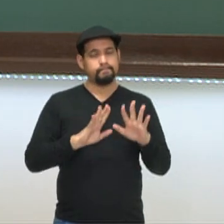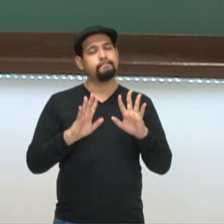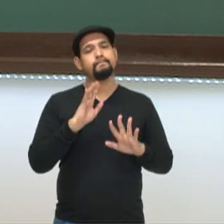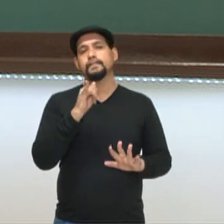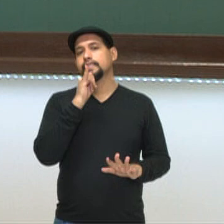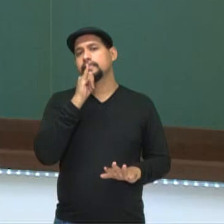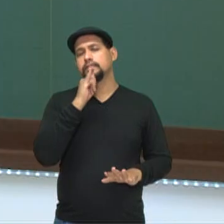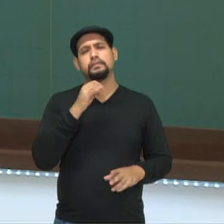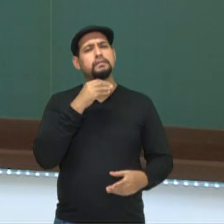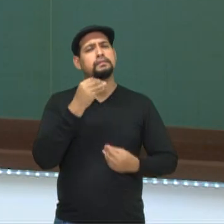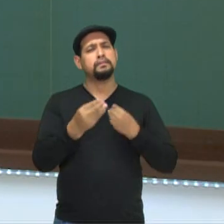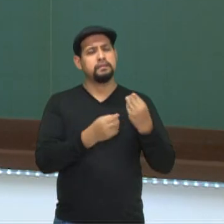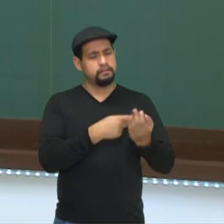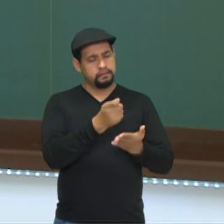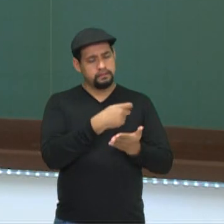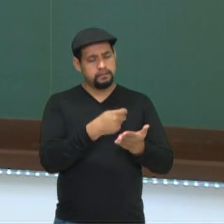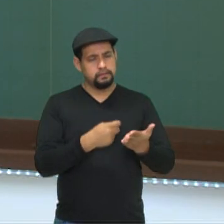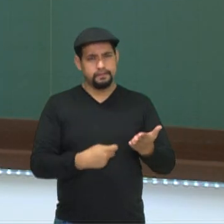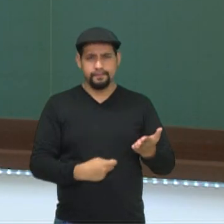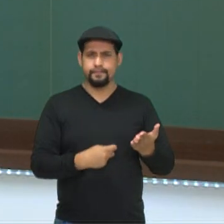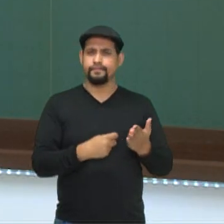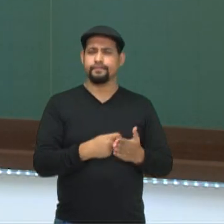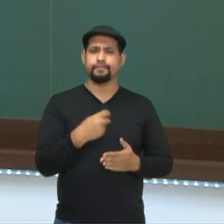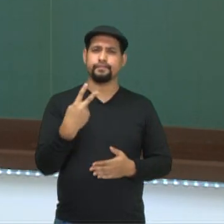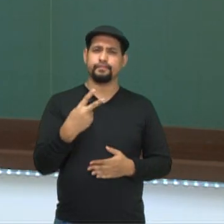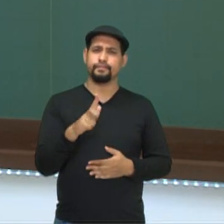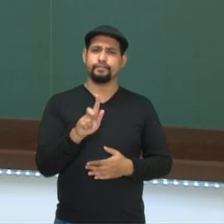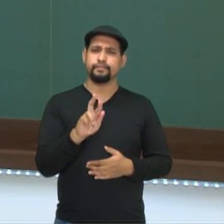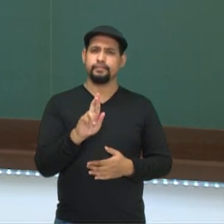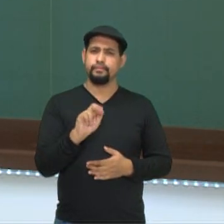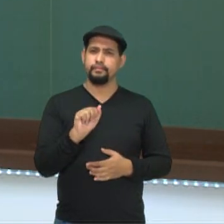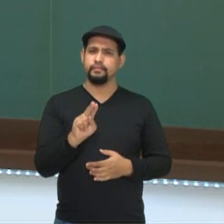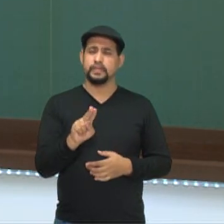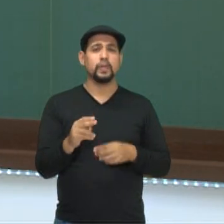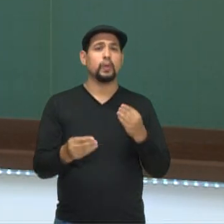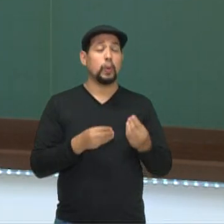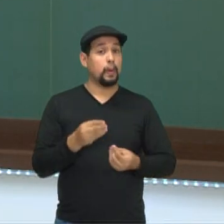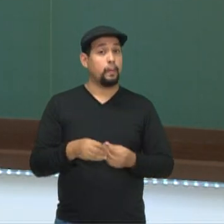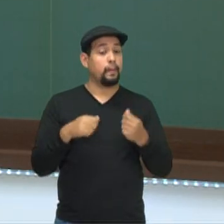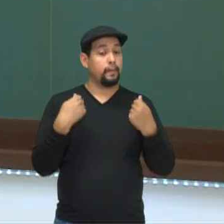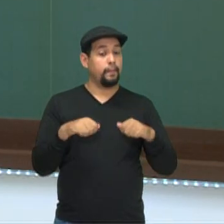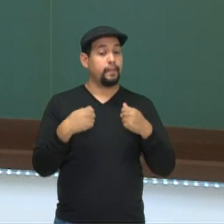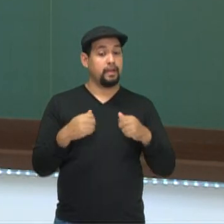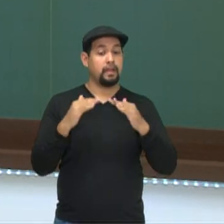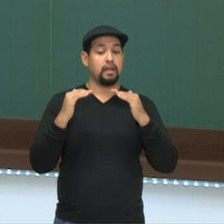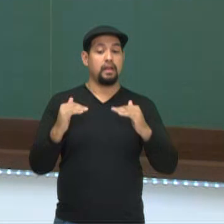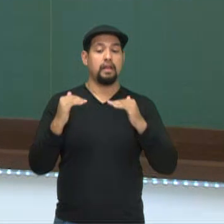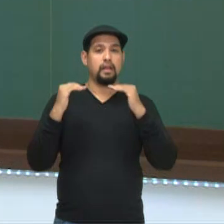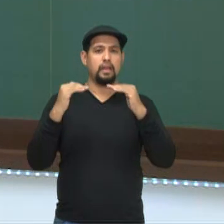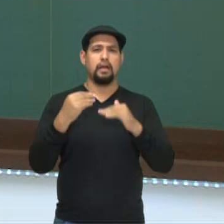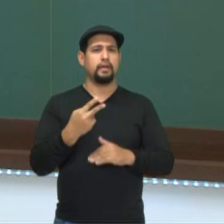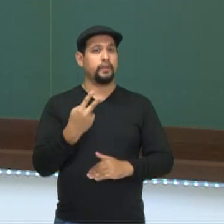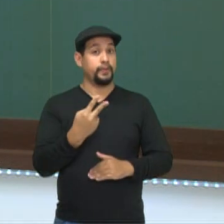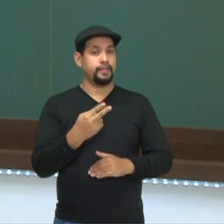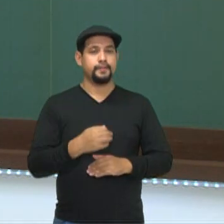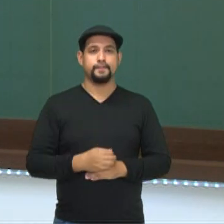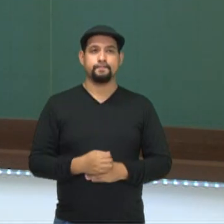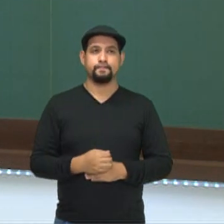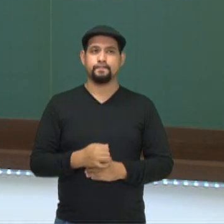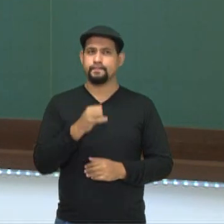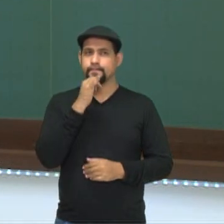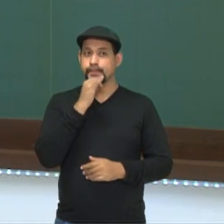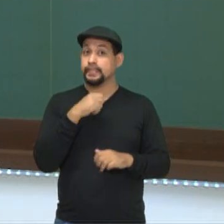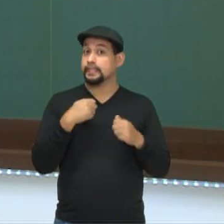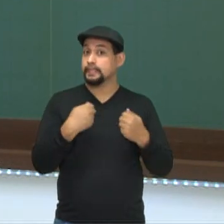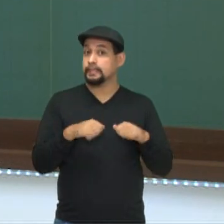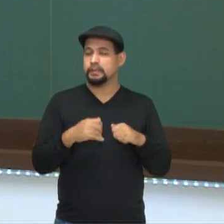lá. Como é que eu escrevo uma equação de segundo grau? A incógnita precisa estar elevado a 2. Então, olha aqui, ó, ela tem que